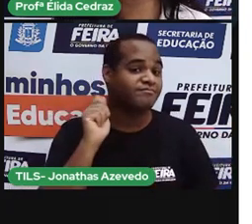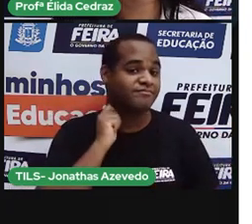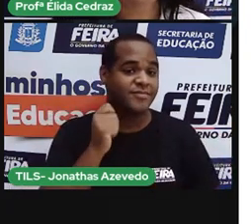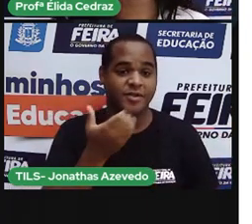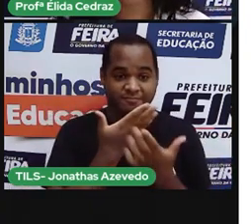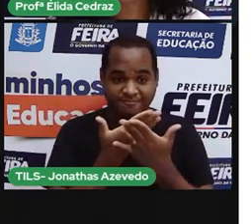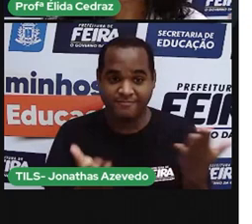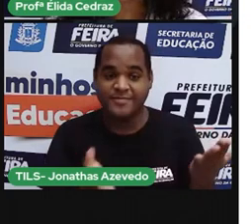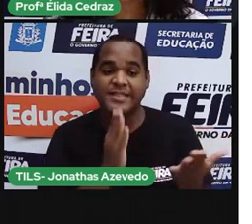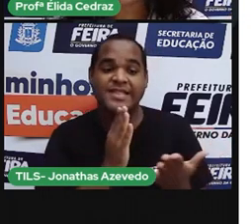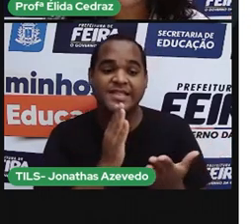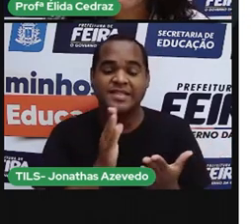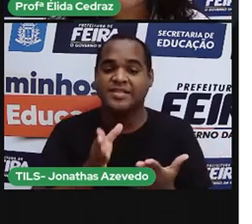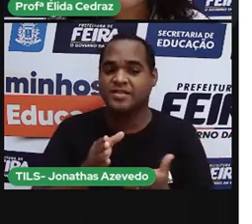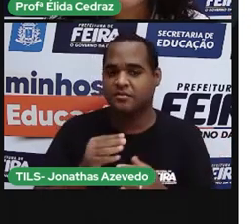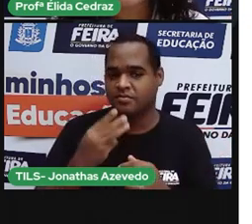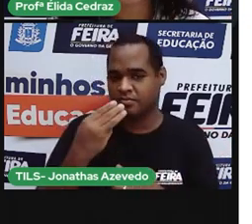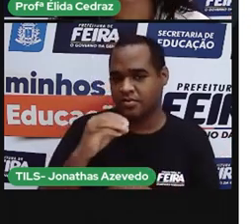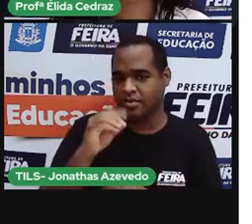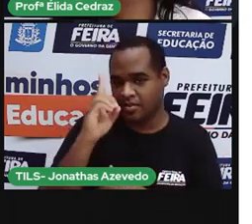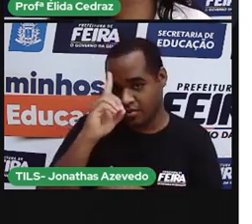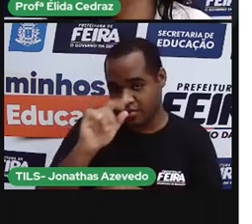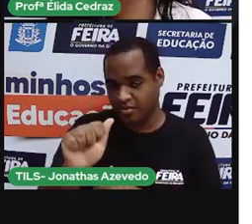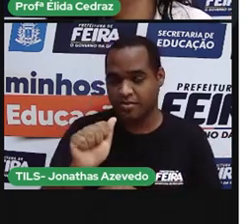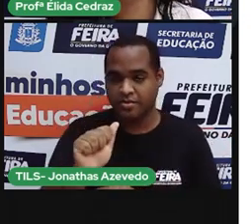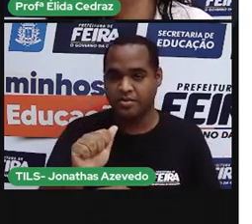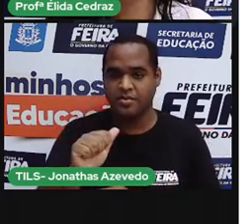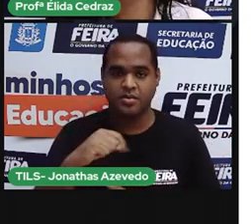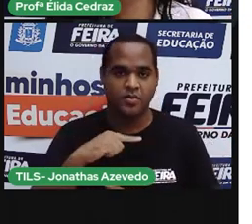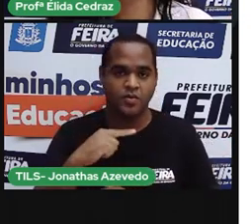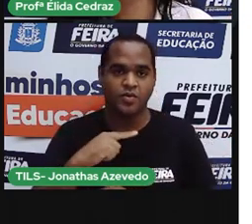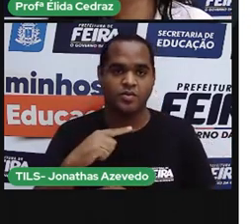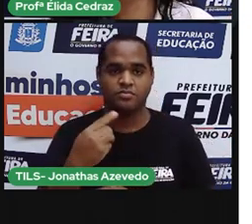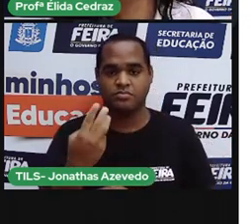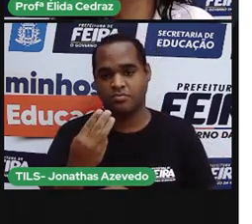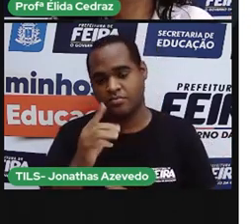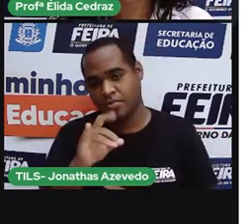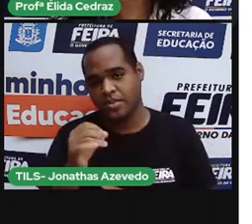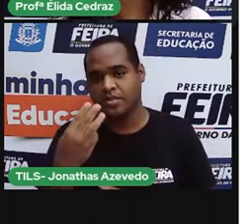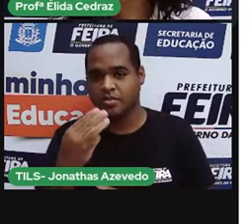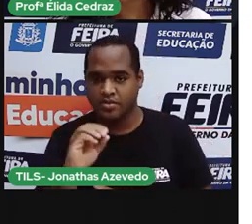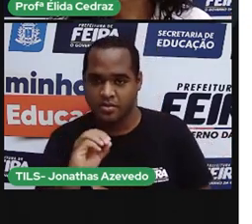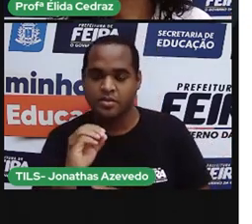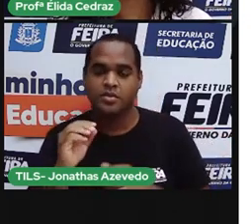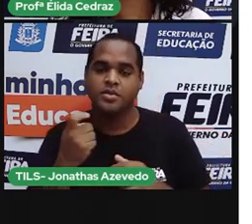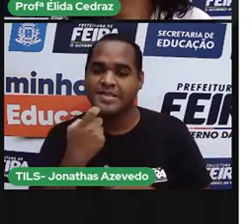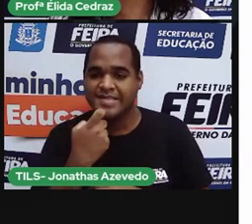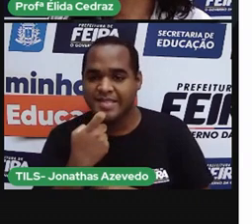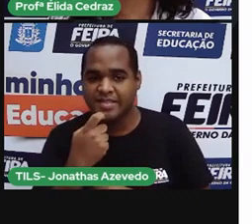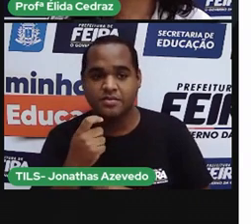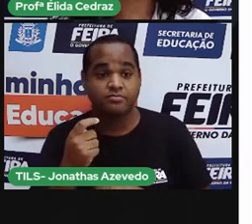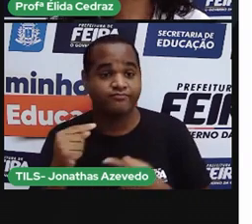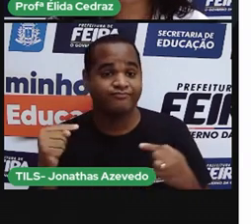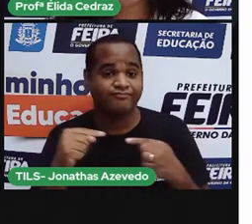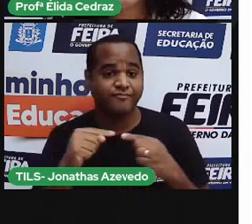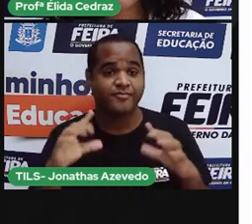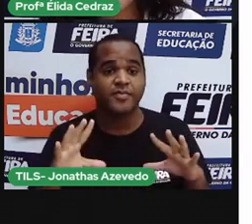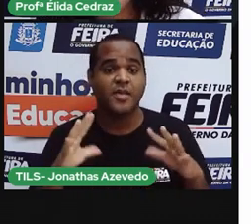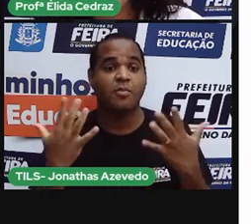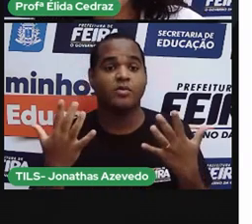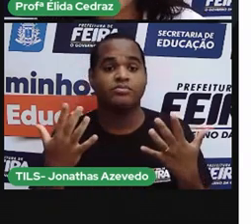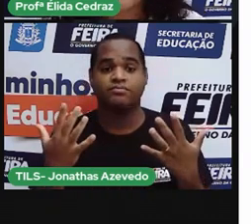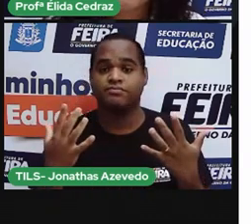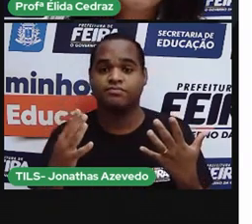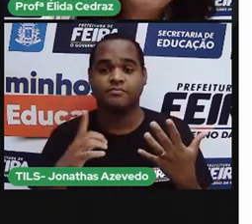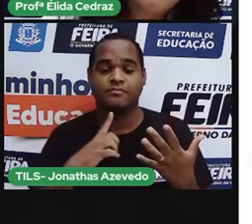vocês já sabem, tem 30 dias. Hoje é dia 30, sexta-feira, os 30 dias. Aí você canta a